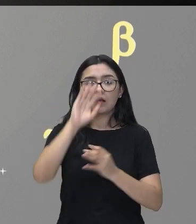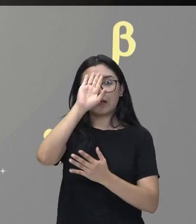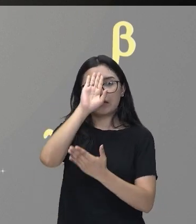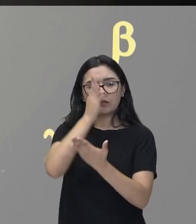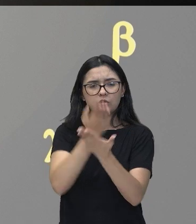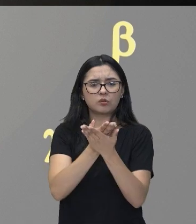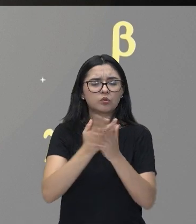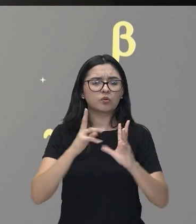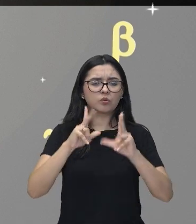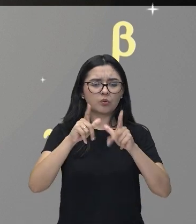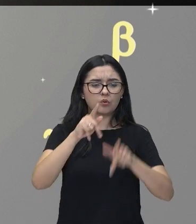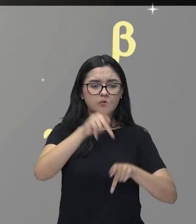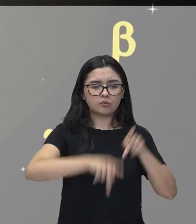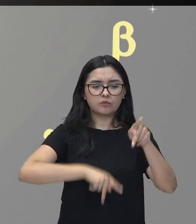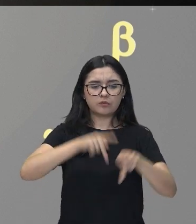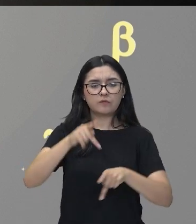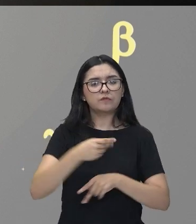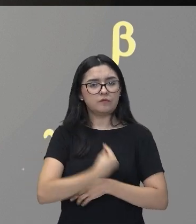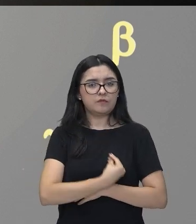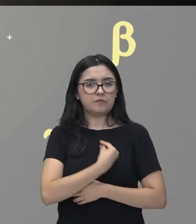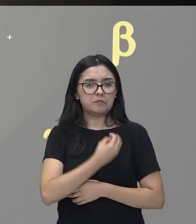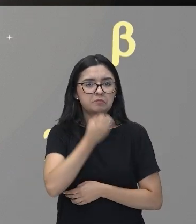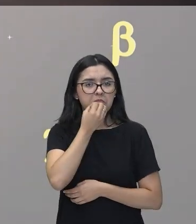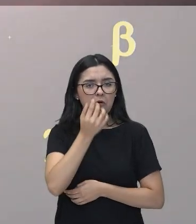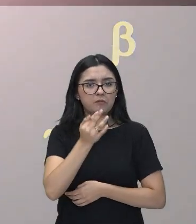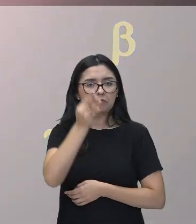todos viveriam um bom futuro.